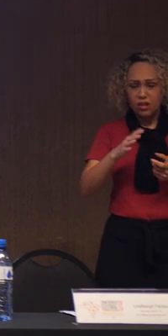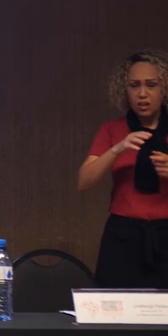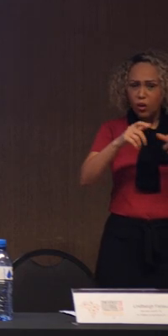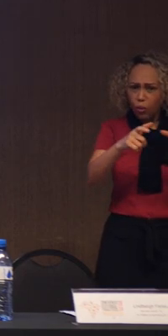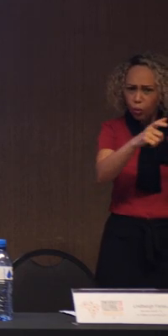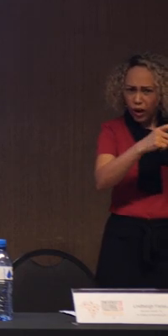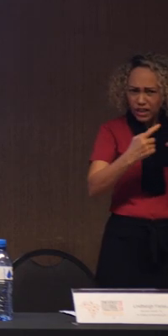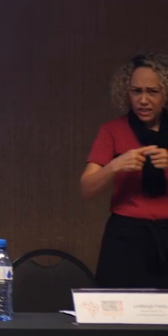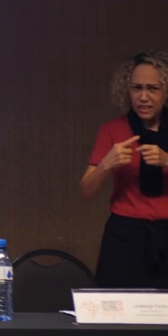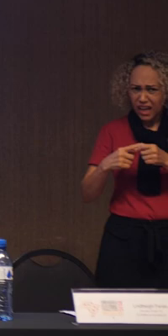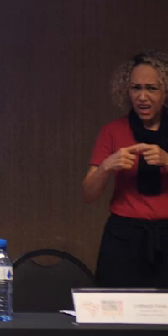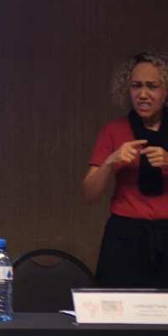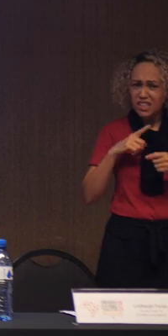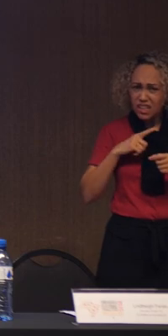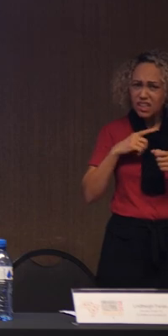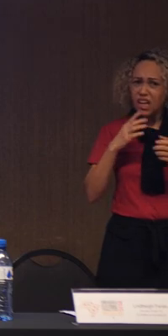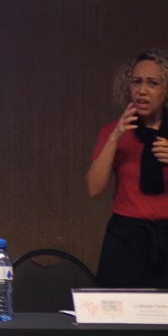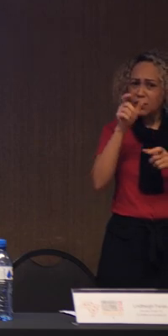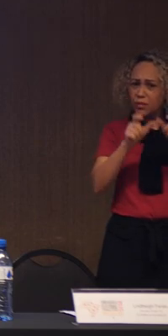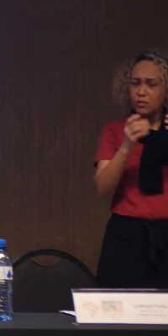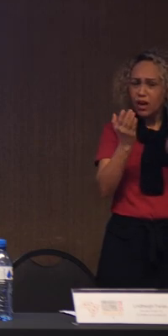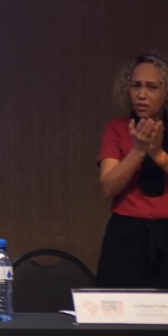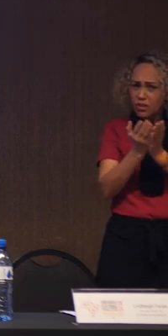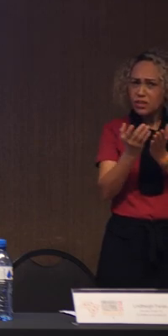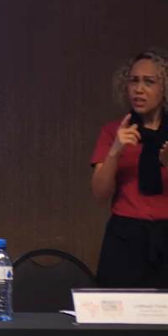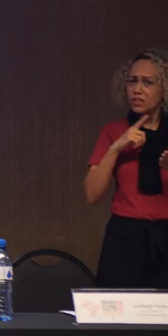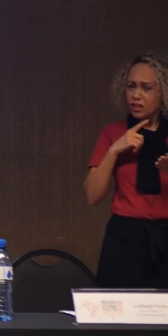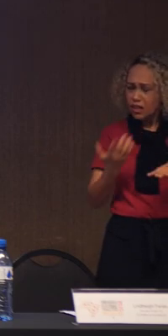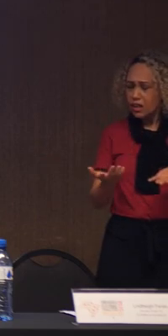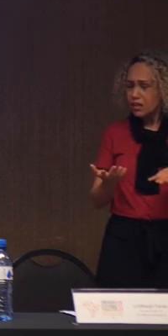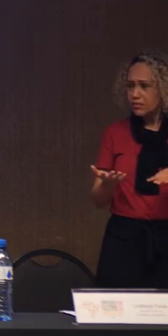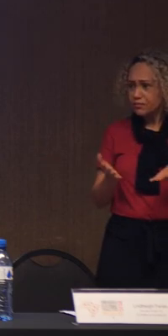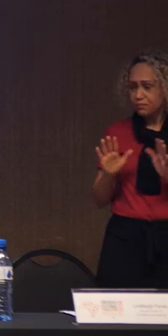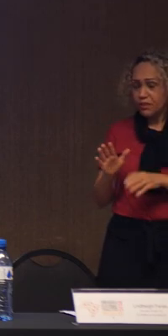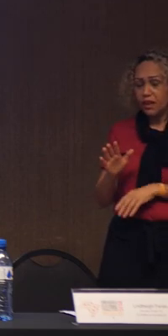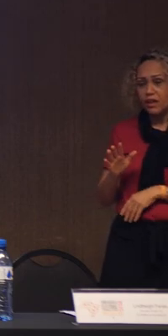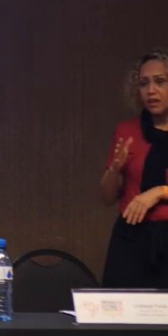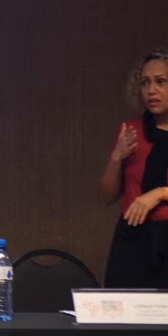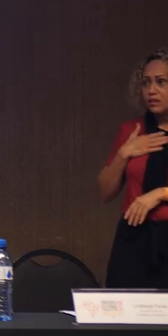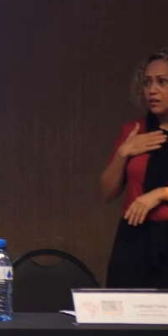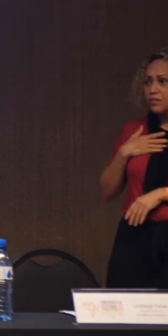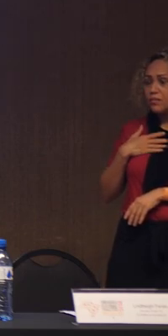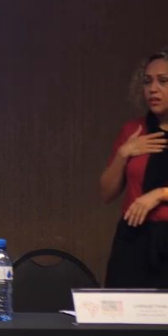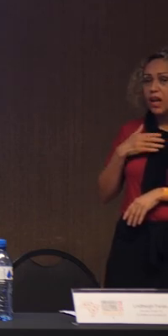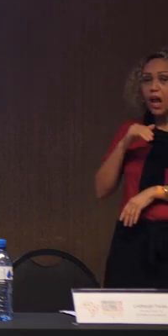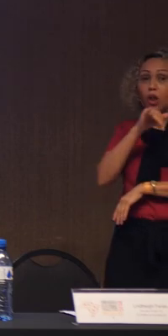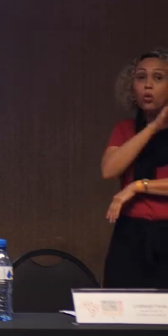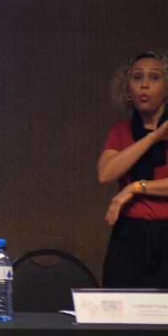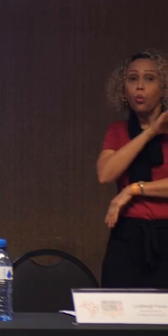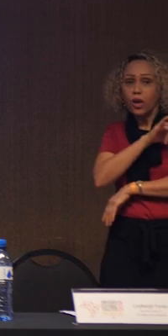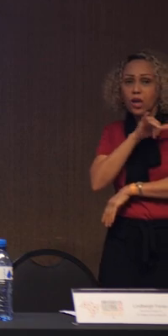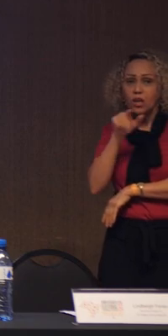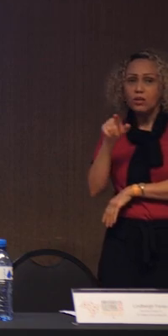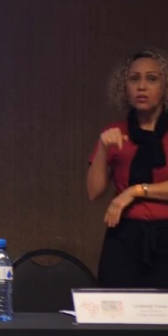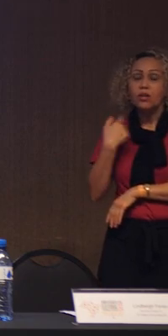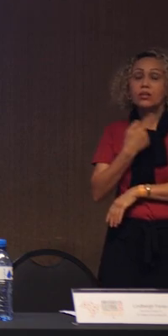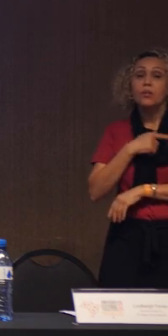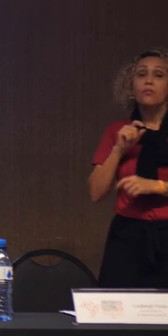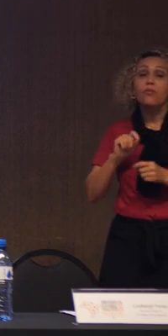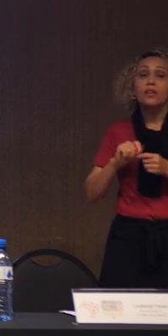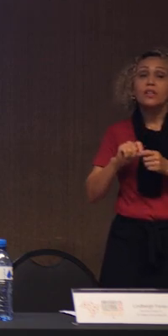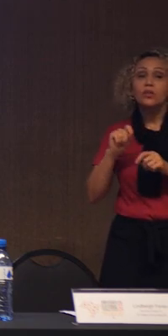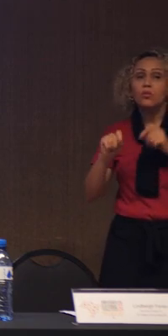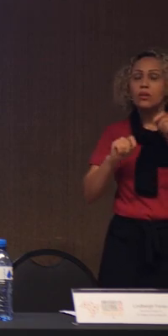evangélico, Humberto. Você sabe o que nós estamos fazendo em Maricá? Em Maricá não, no Rio de Janeiro. Eu pedi para